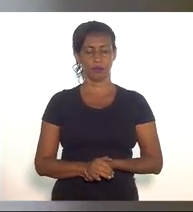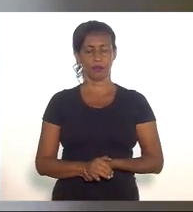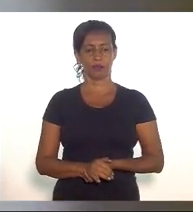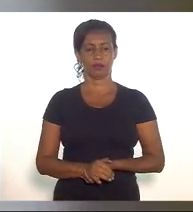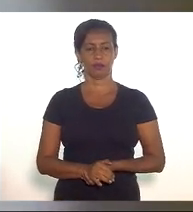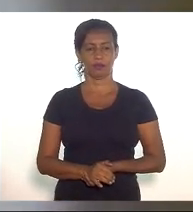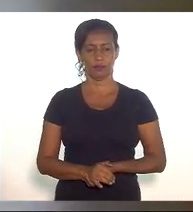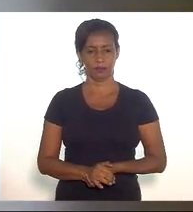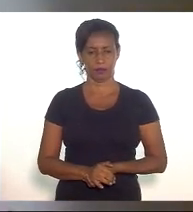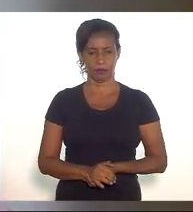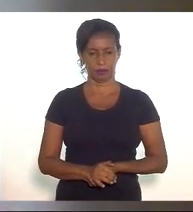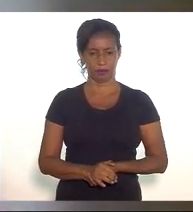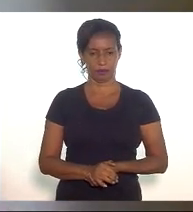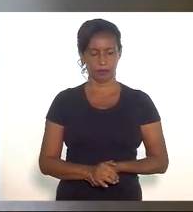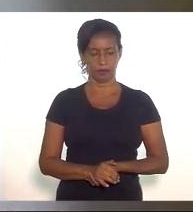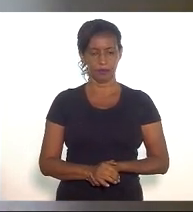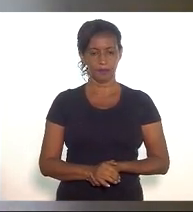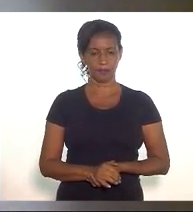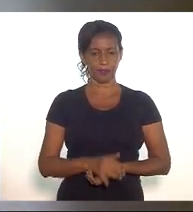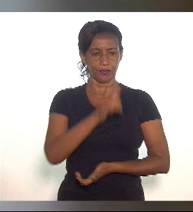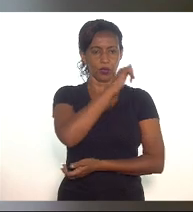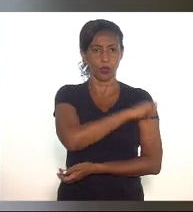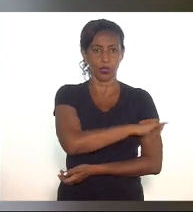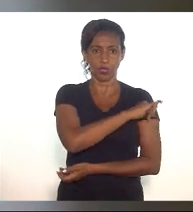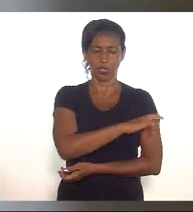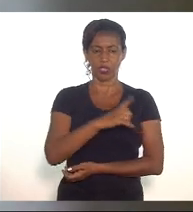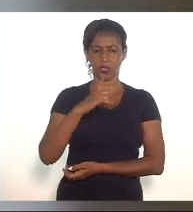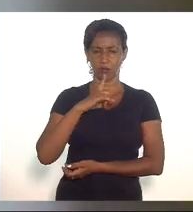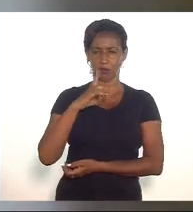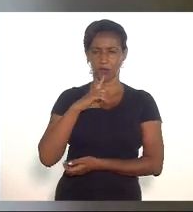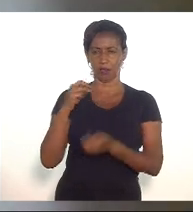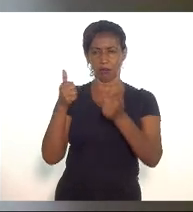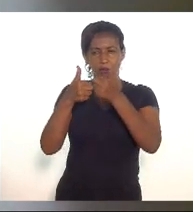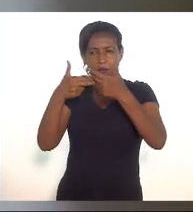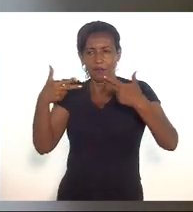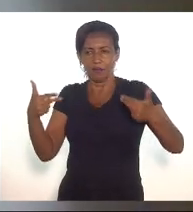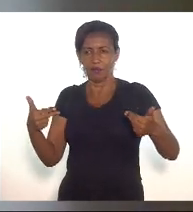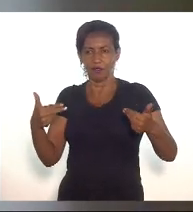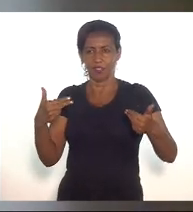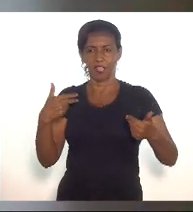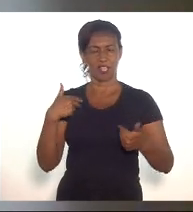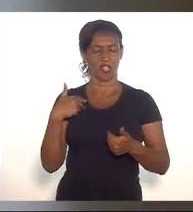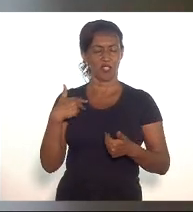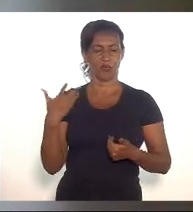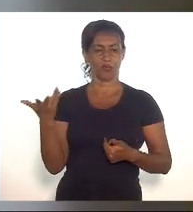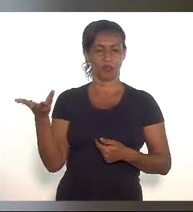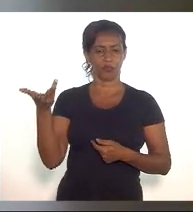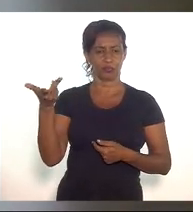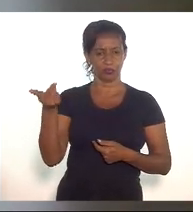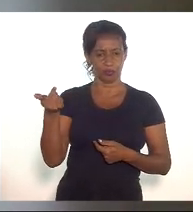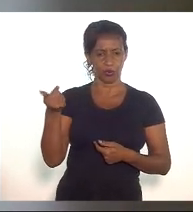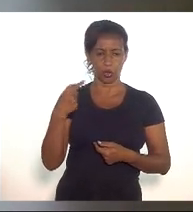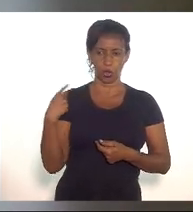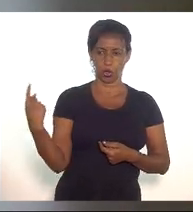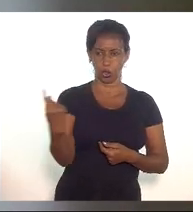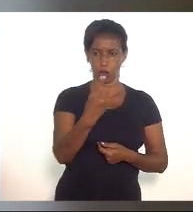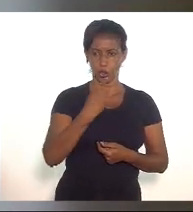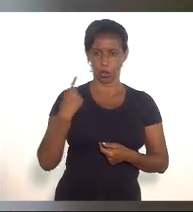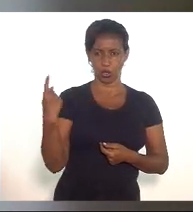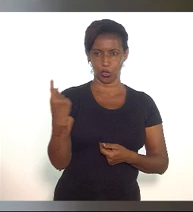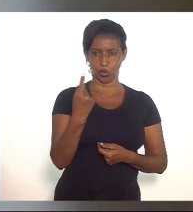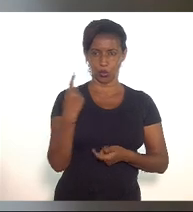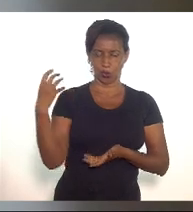Paulo, o Rio de Janeiro tem uma característica que eu considero virtuosa. Nós somos a